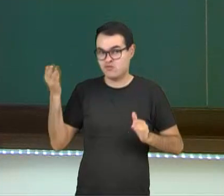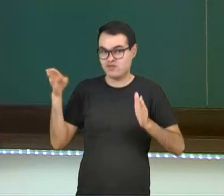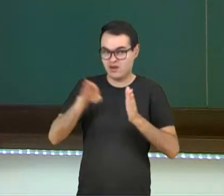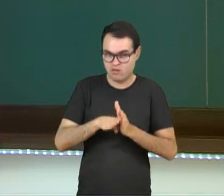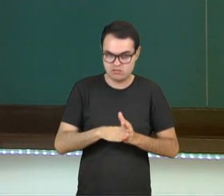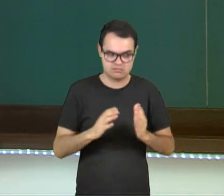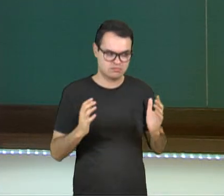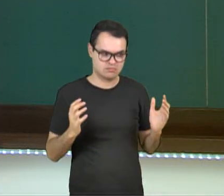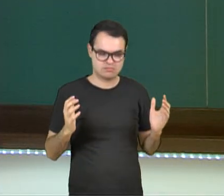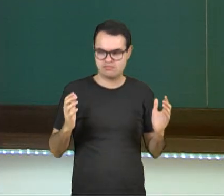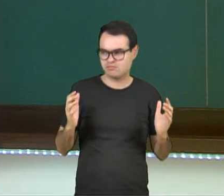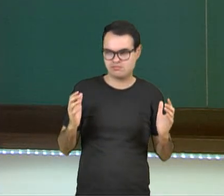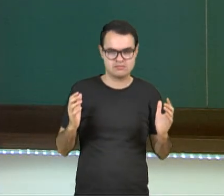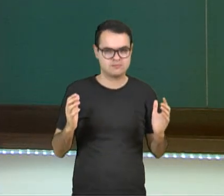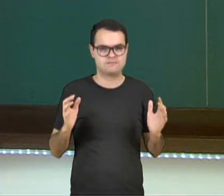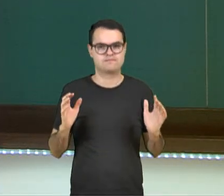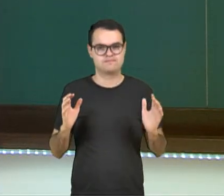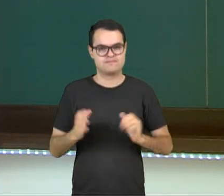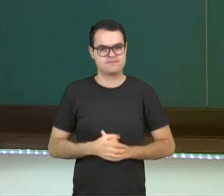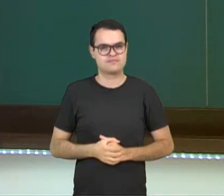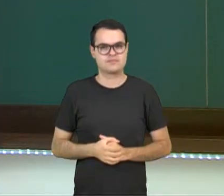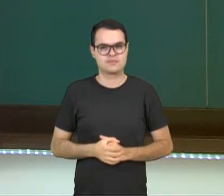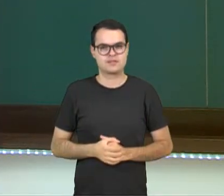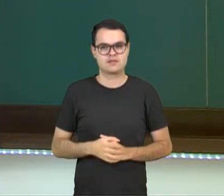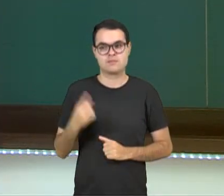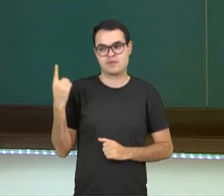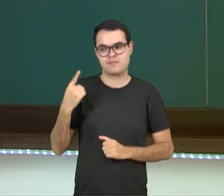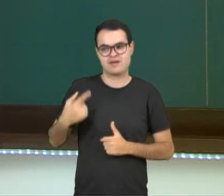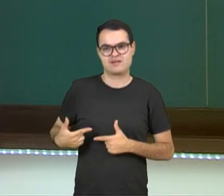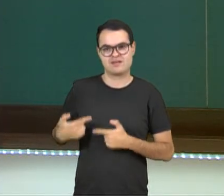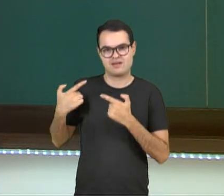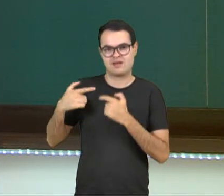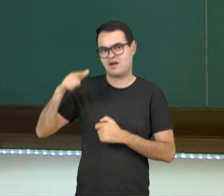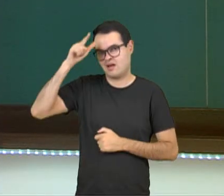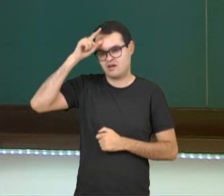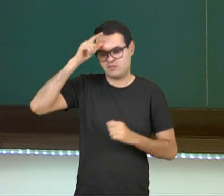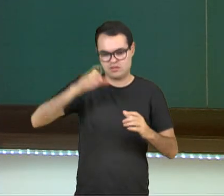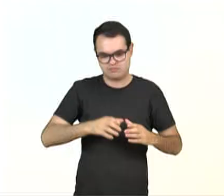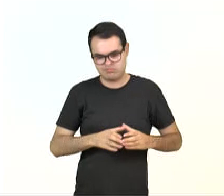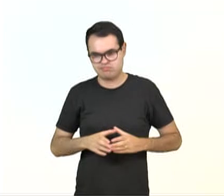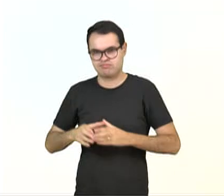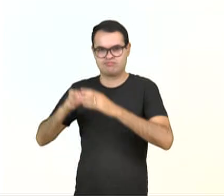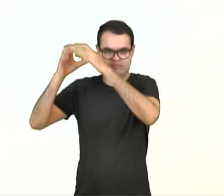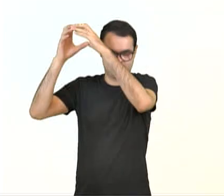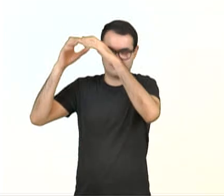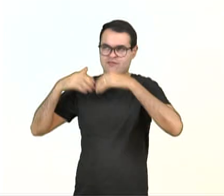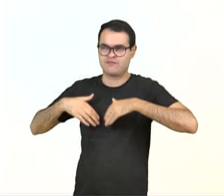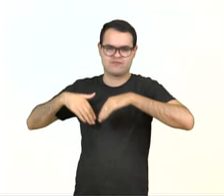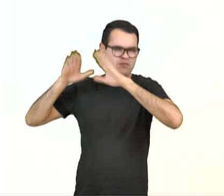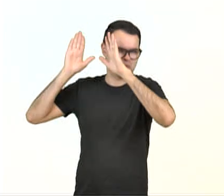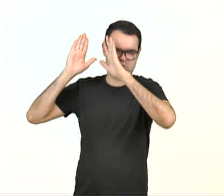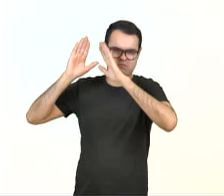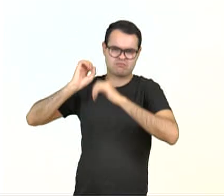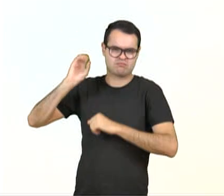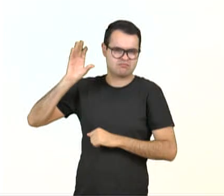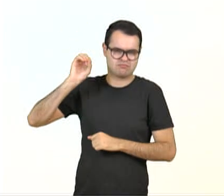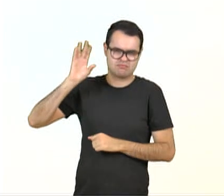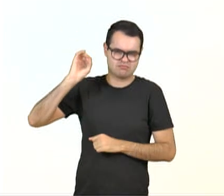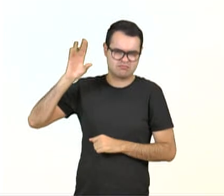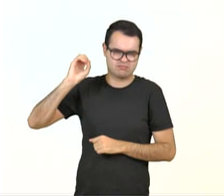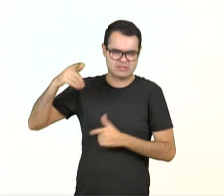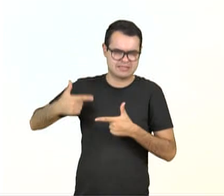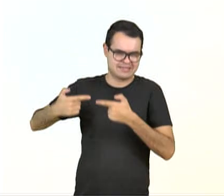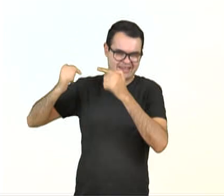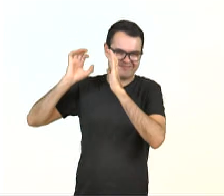Vem, acompanha, acompanha. Com o fim da Primeira Guerra, os alemães se retiraram. Foram embora, tinham guerra lá, eles